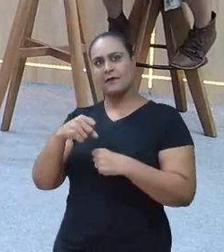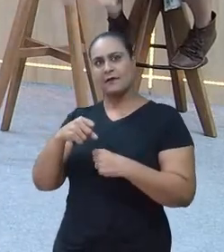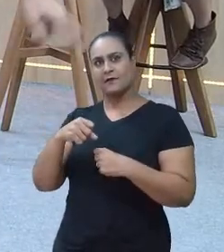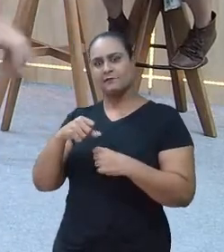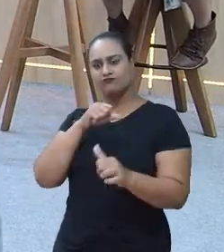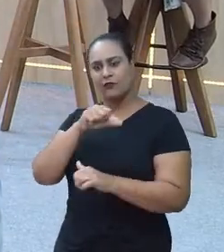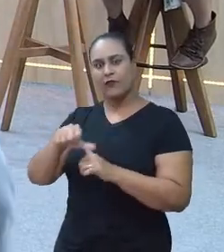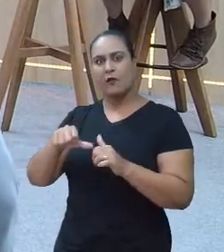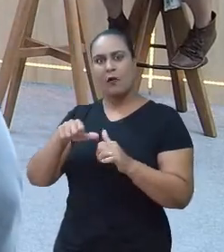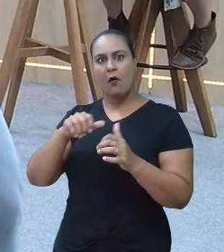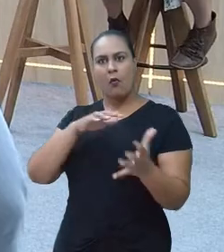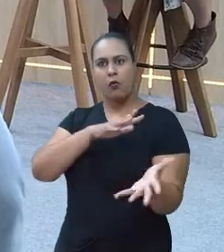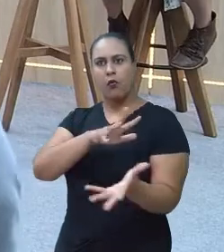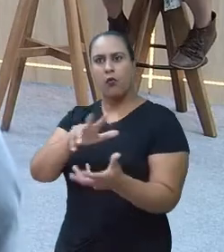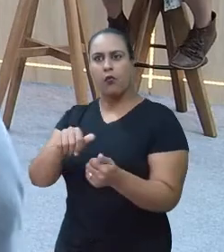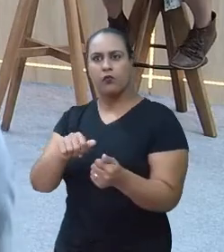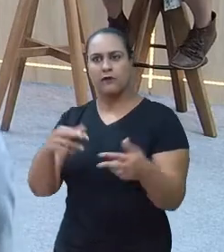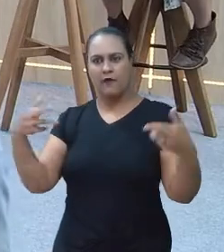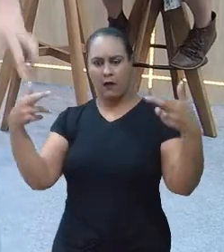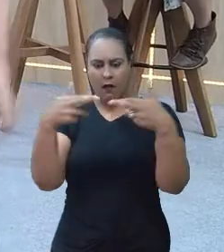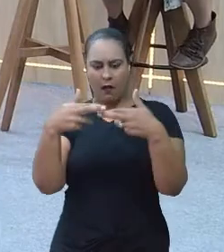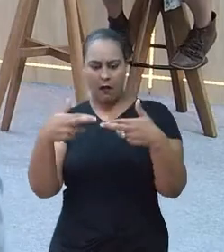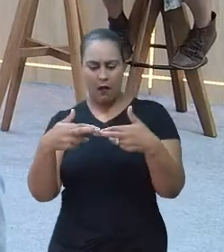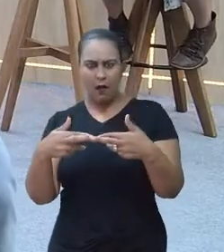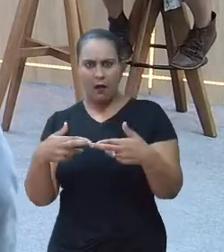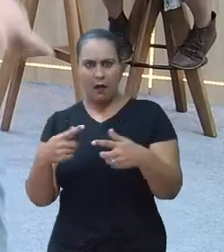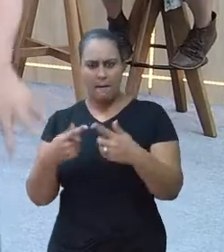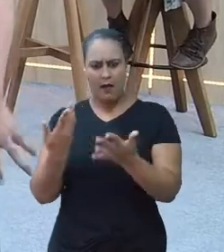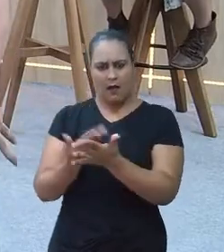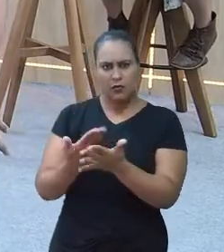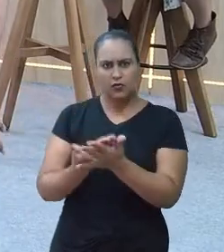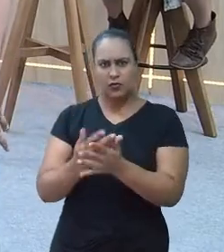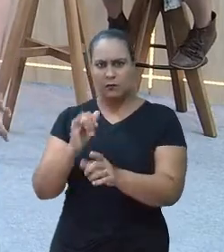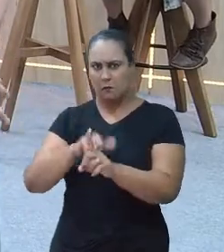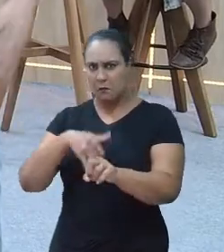virou global. Faço rima, estudo bullying, não é legal.